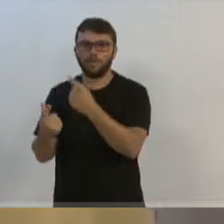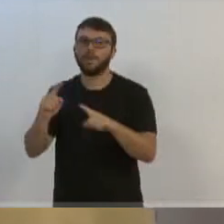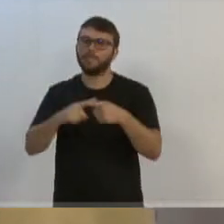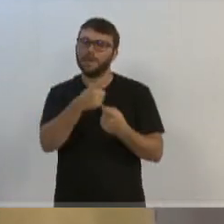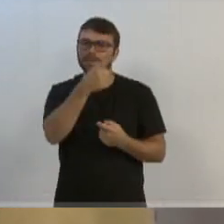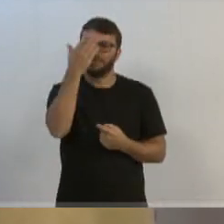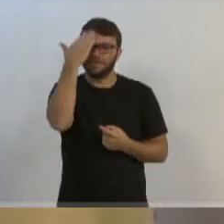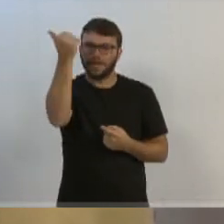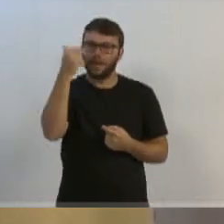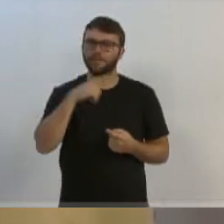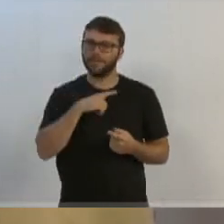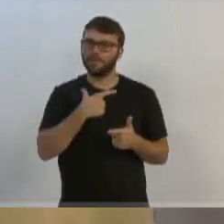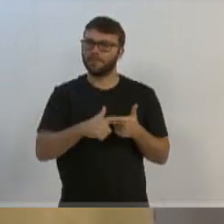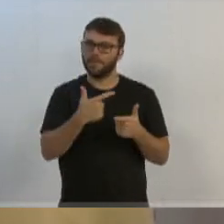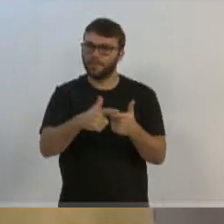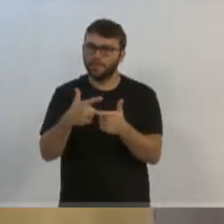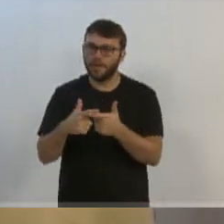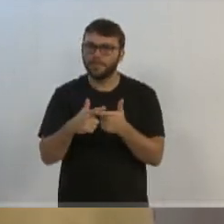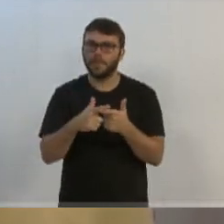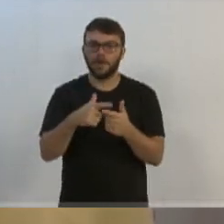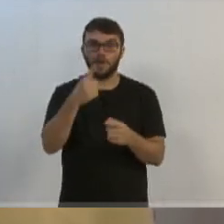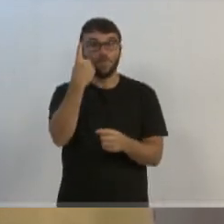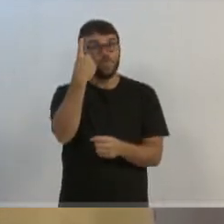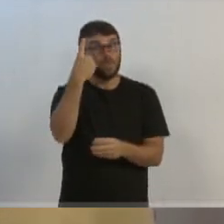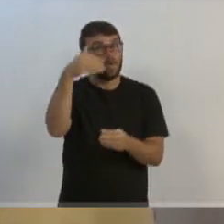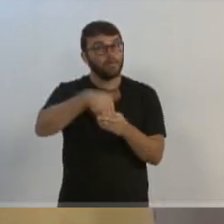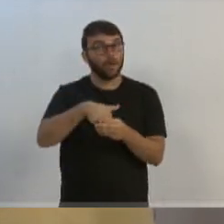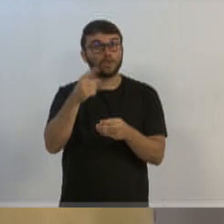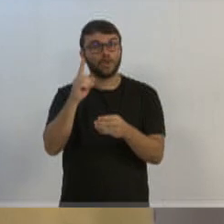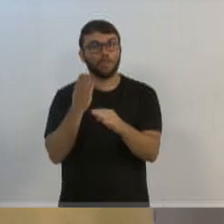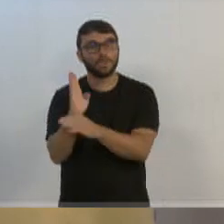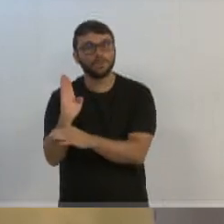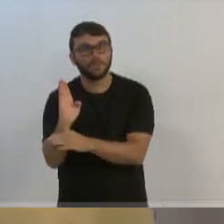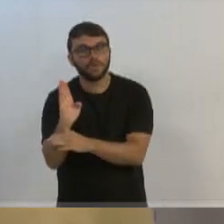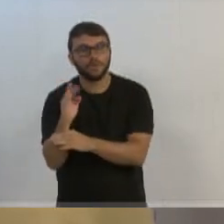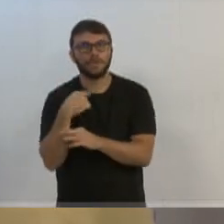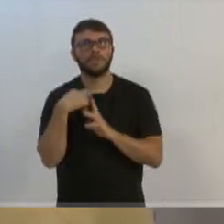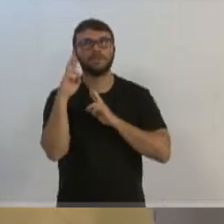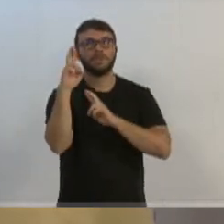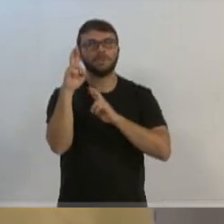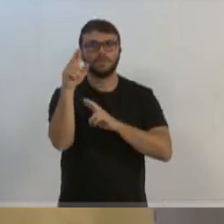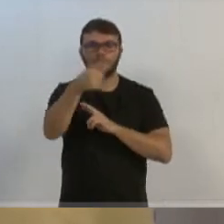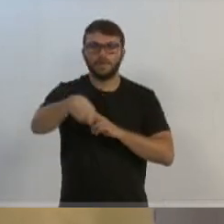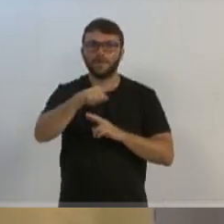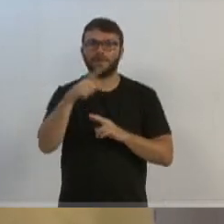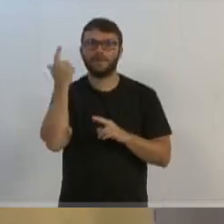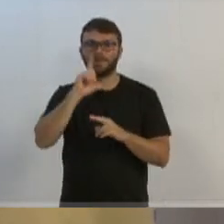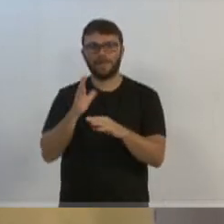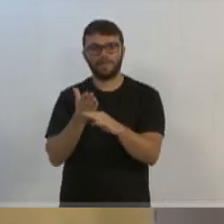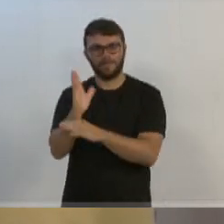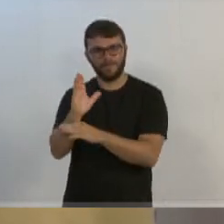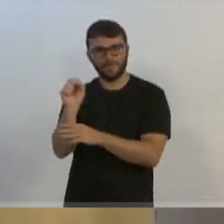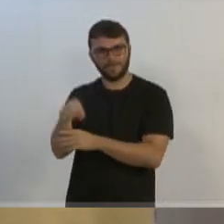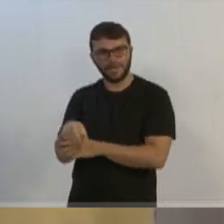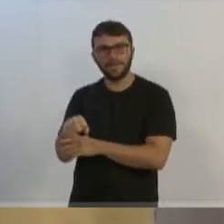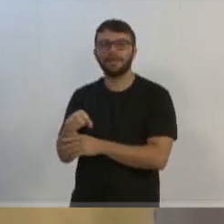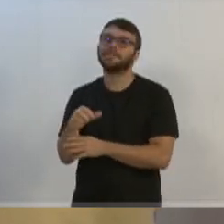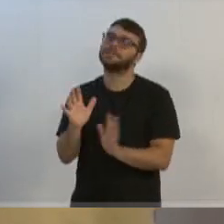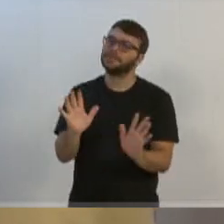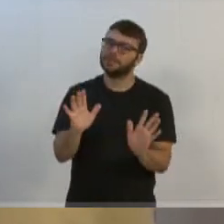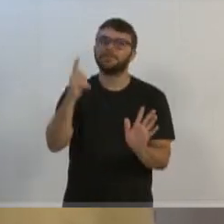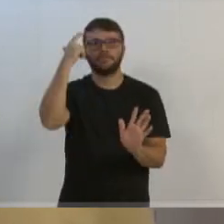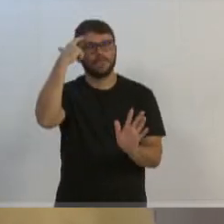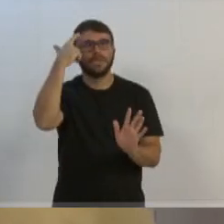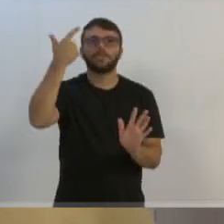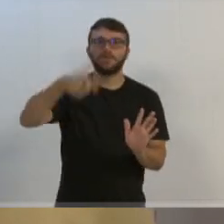a gravidade disso aqui, por um voto não passou. E espero, vereadores que votaram favorável no projeto passado, que repensam, porque assim,